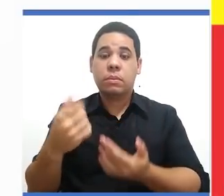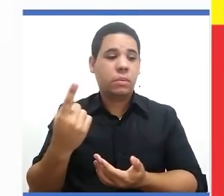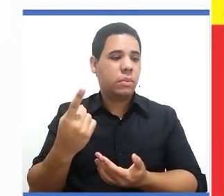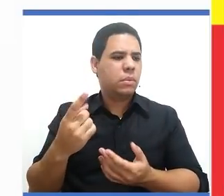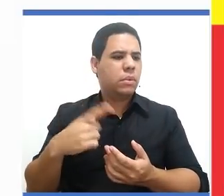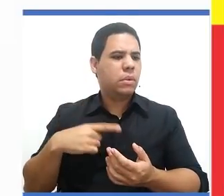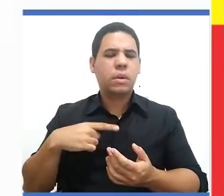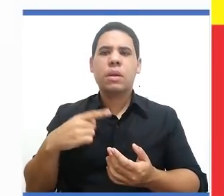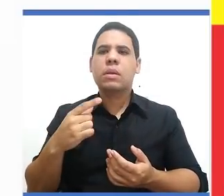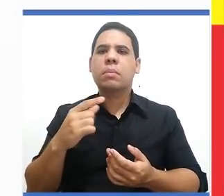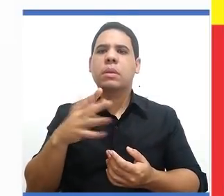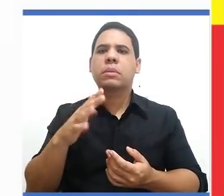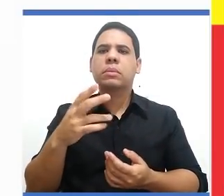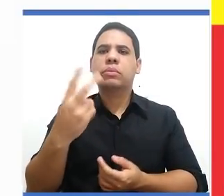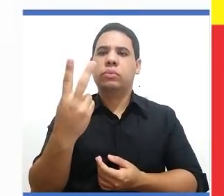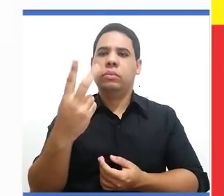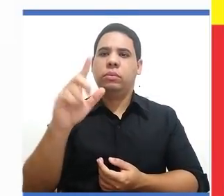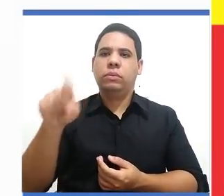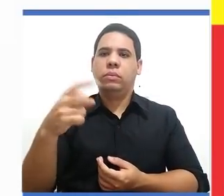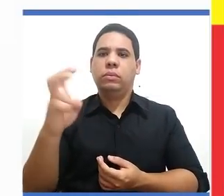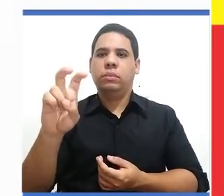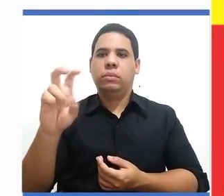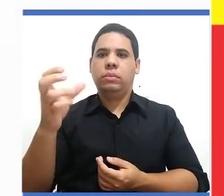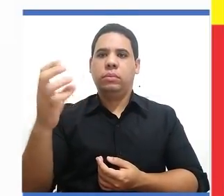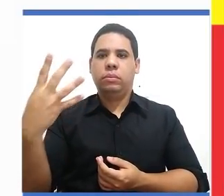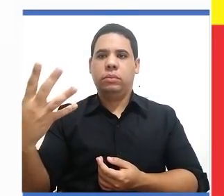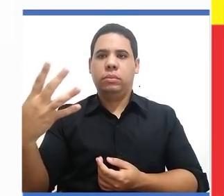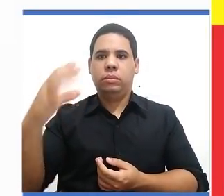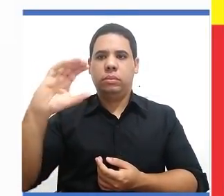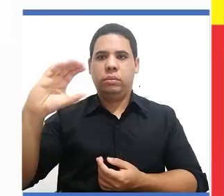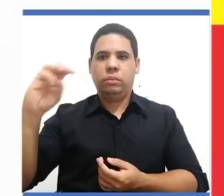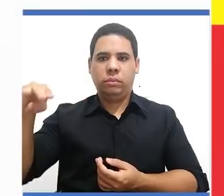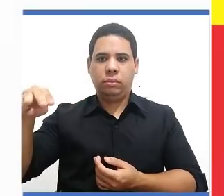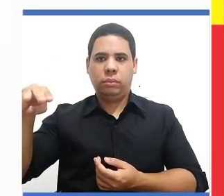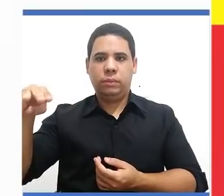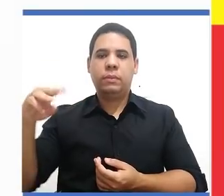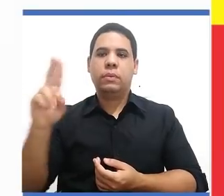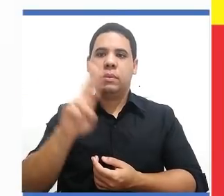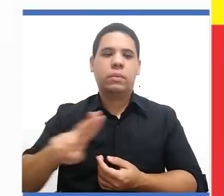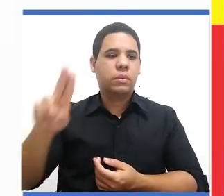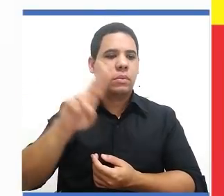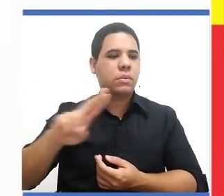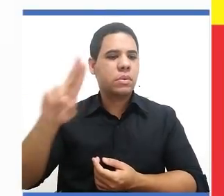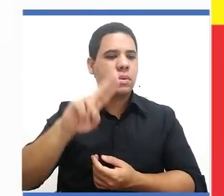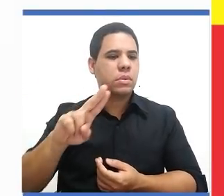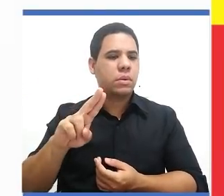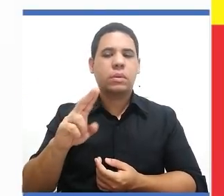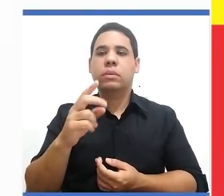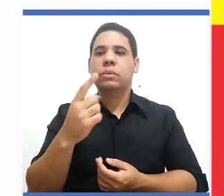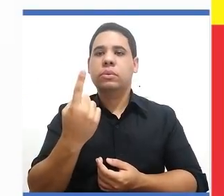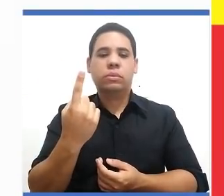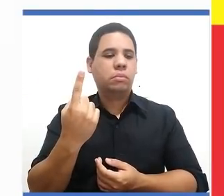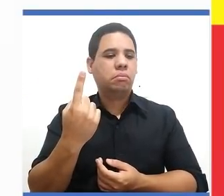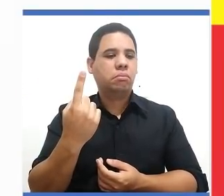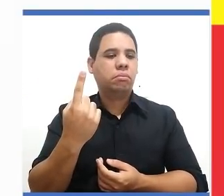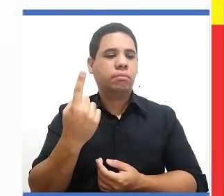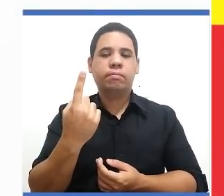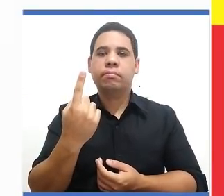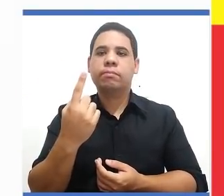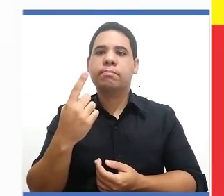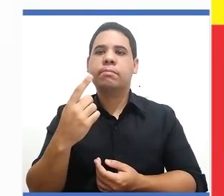Aproximadamente 2,54 centímetros. Nós iremos usar em uma casa decimal, 2,5 centímetros